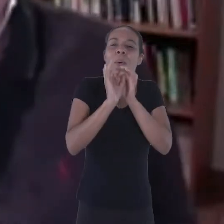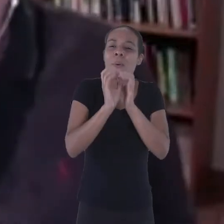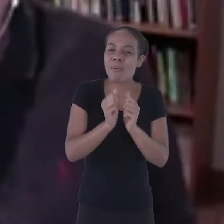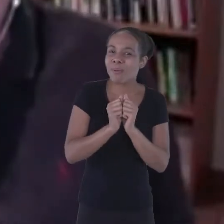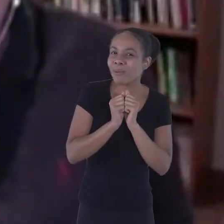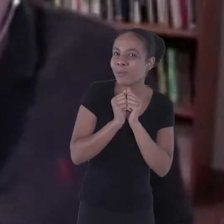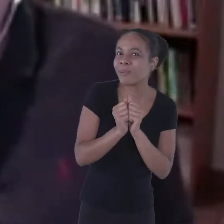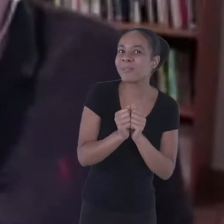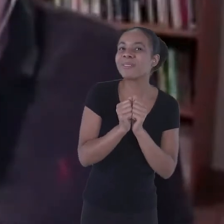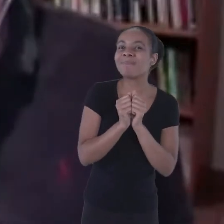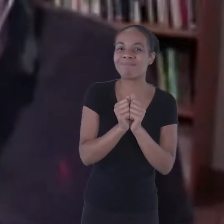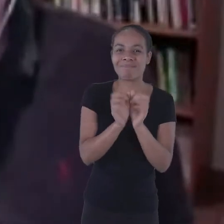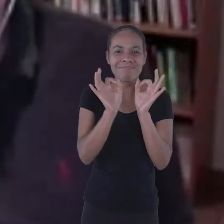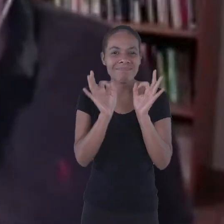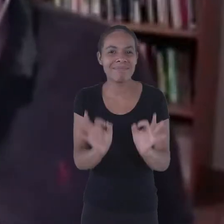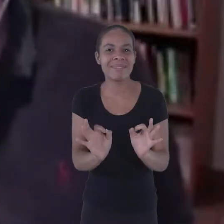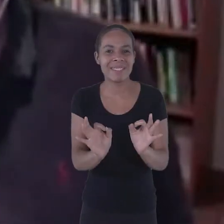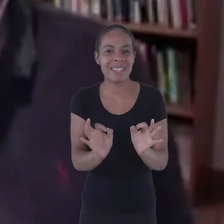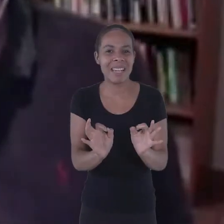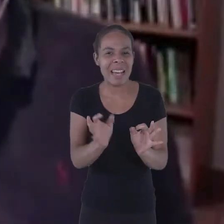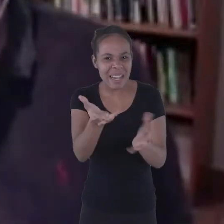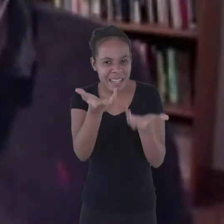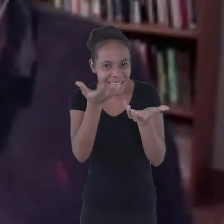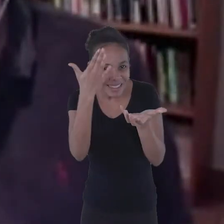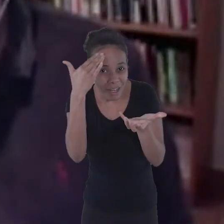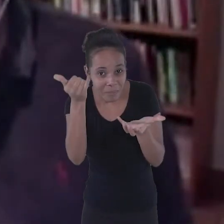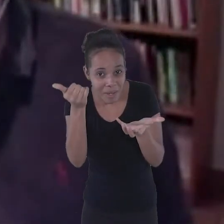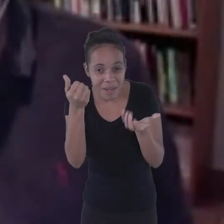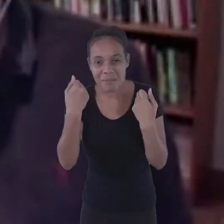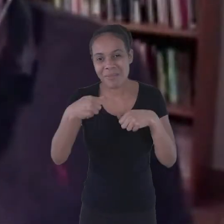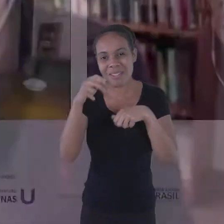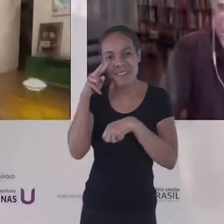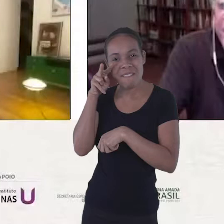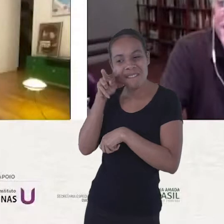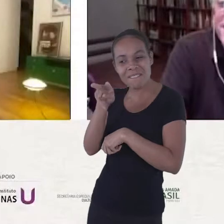sabê-la, basta vê-la.